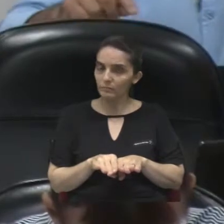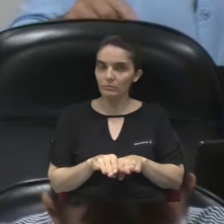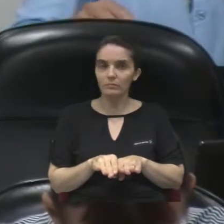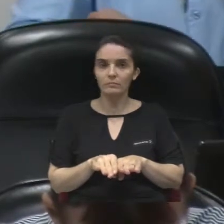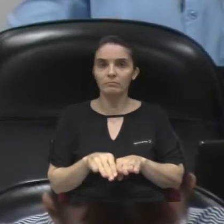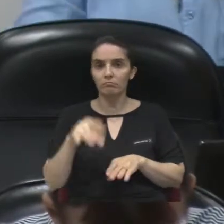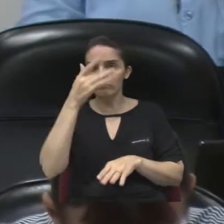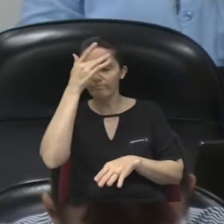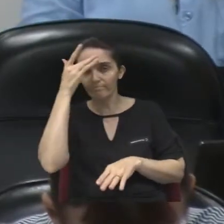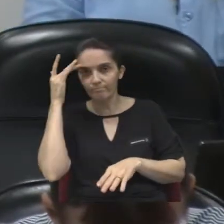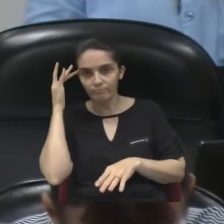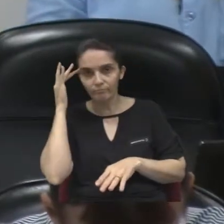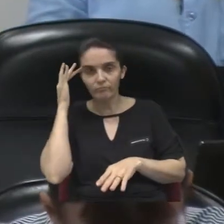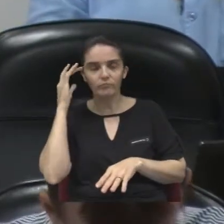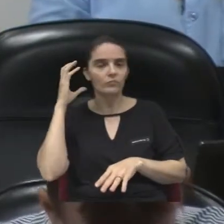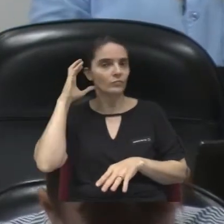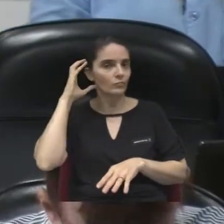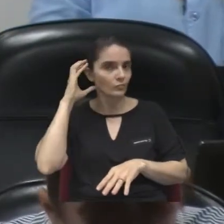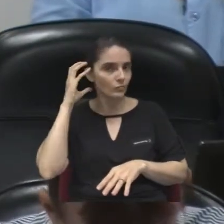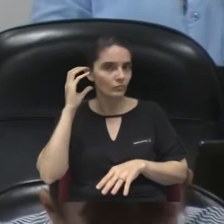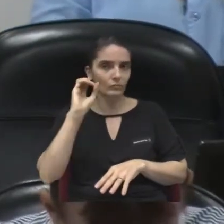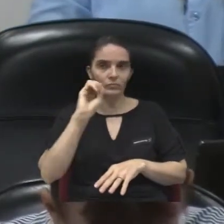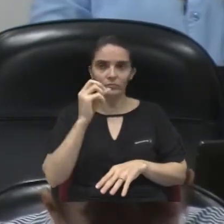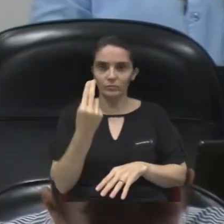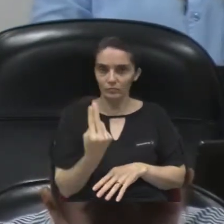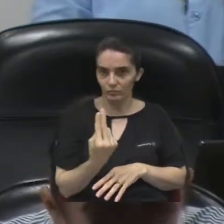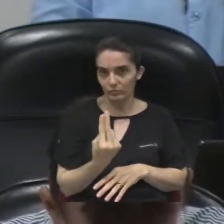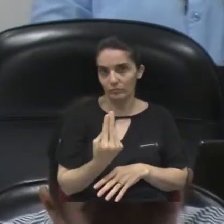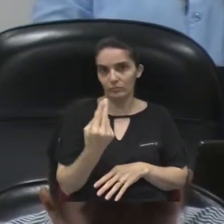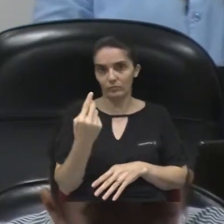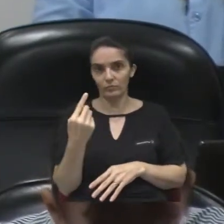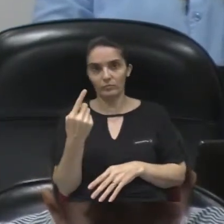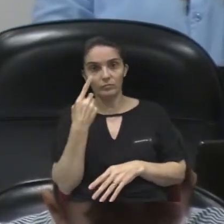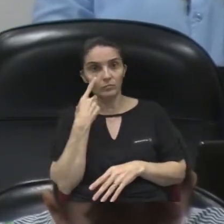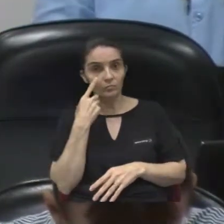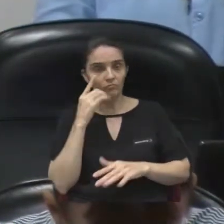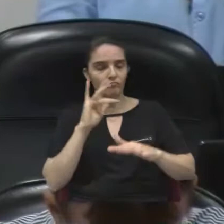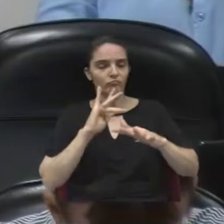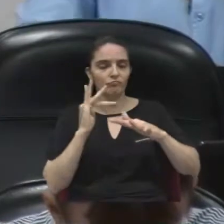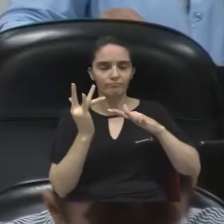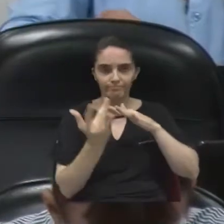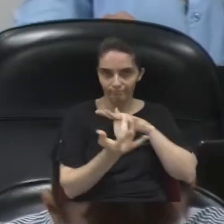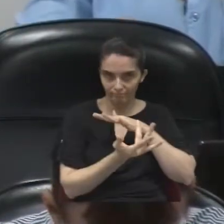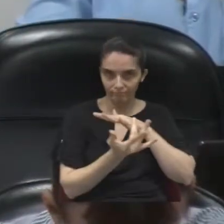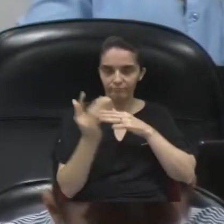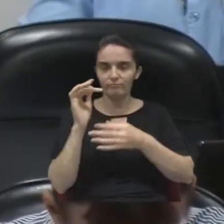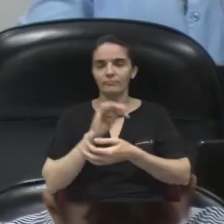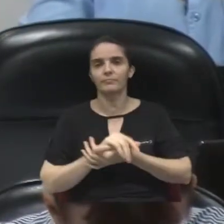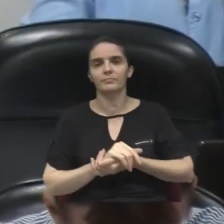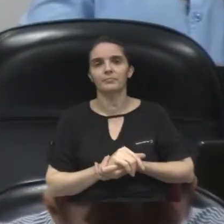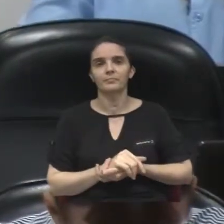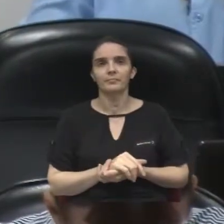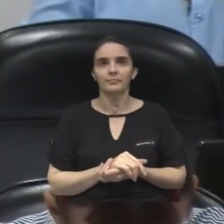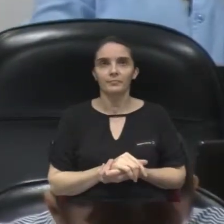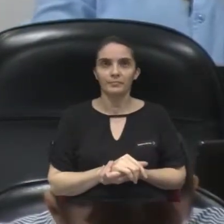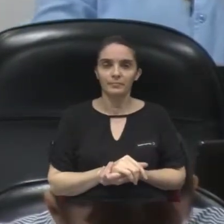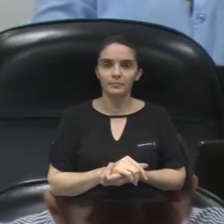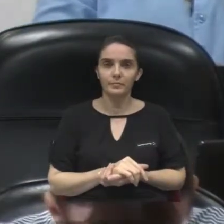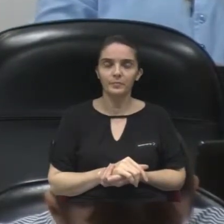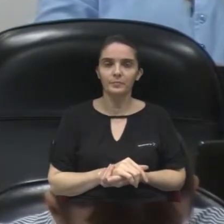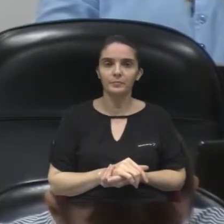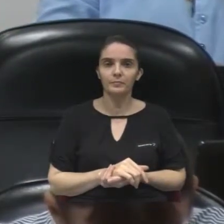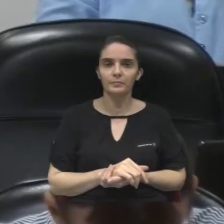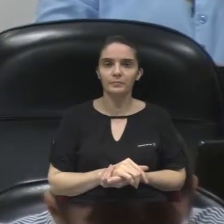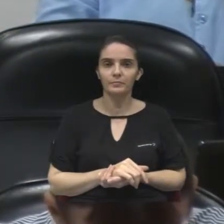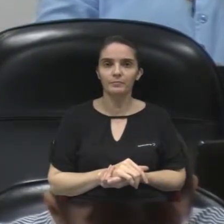nos ouvem pela rádio e nos assistem pelas mídias sociais. Já várias vezes